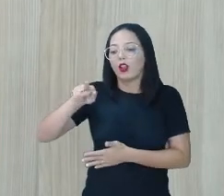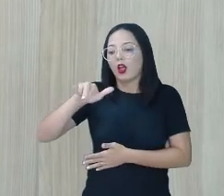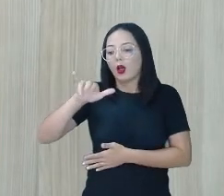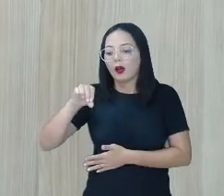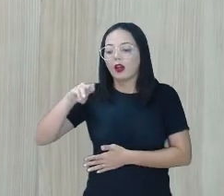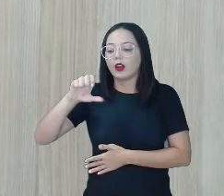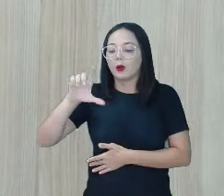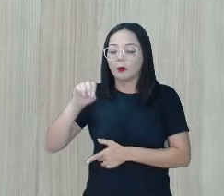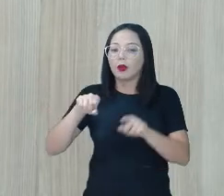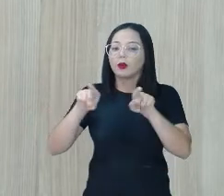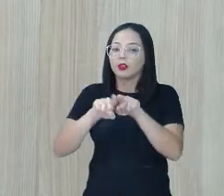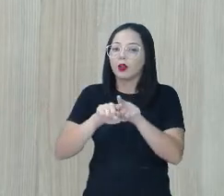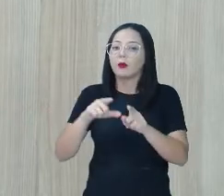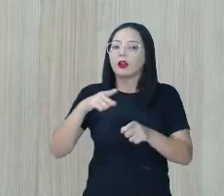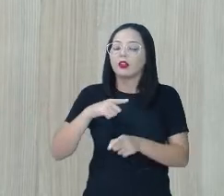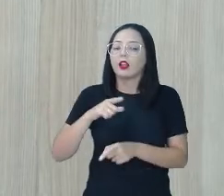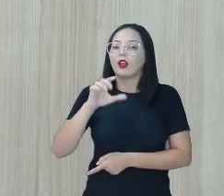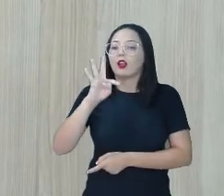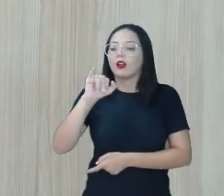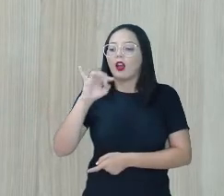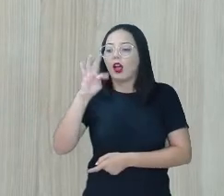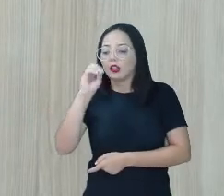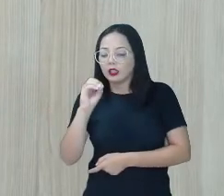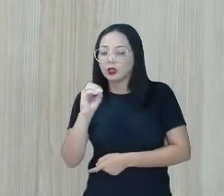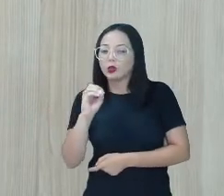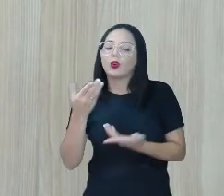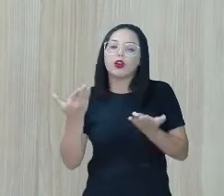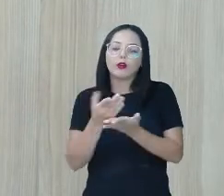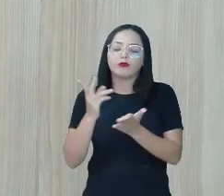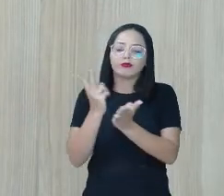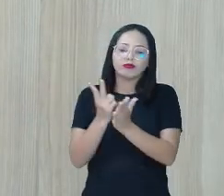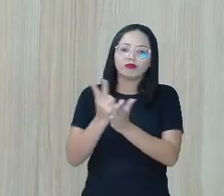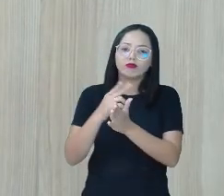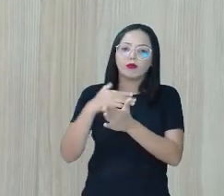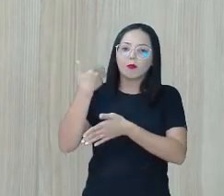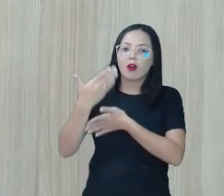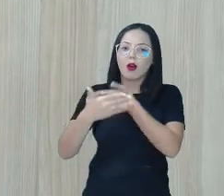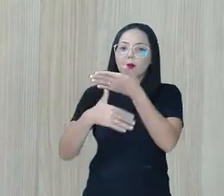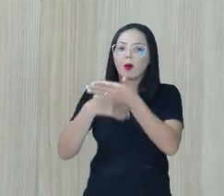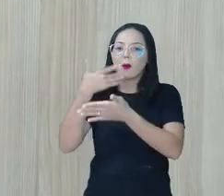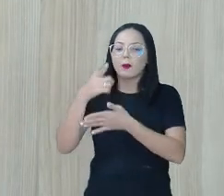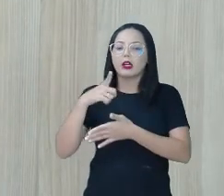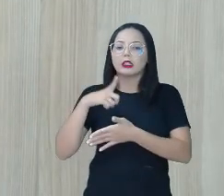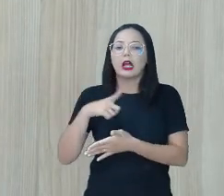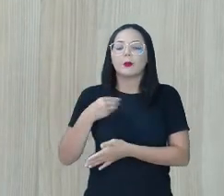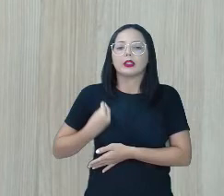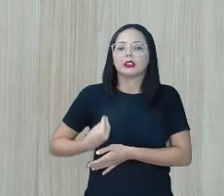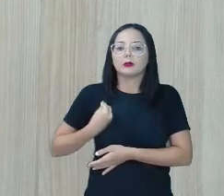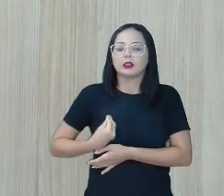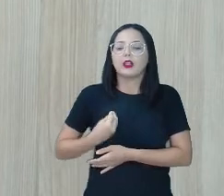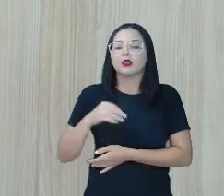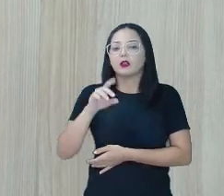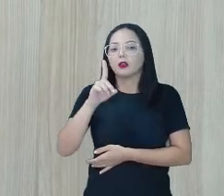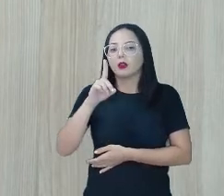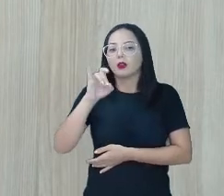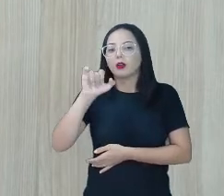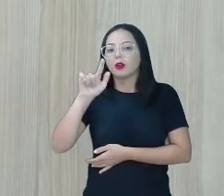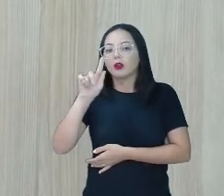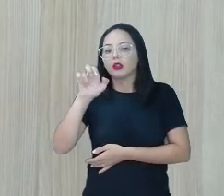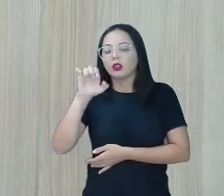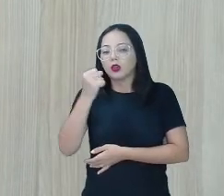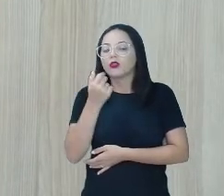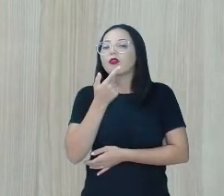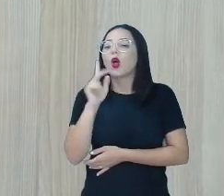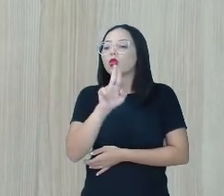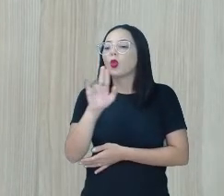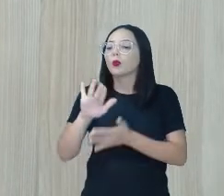Também chegou o Tito, da Escola Divino Espírito Santo, e aí a gente vai vendo quem está presente cada vez mais, né? Diógenes, qual que é a tua escola? Coloca